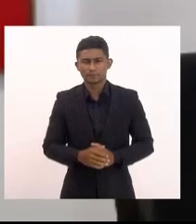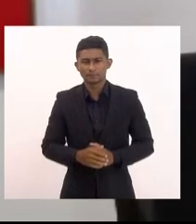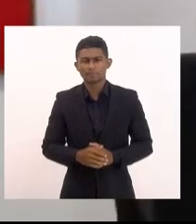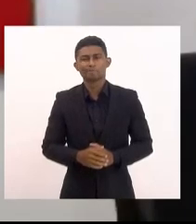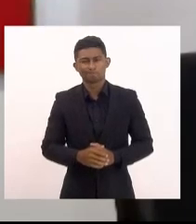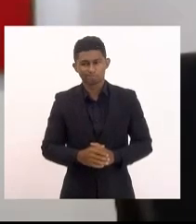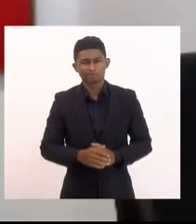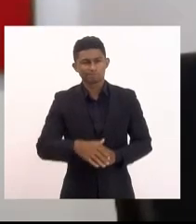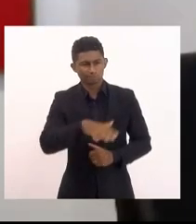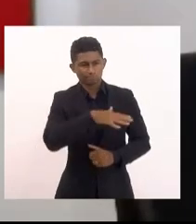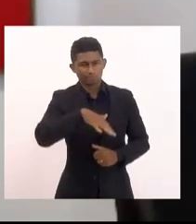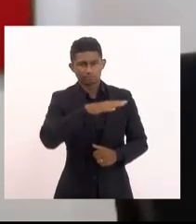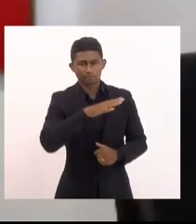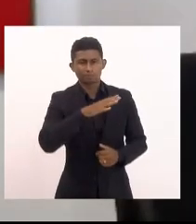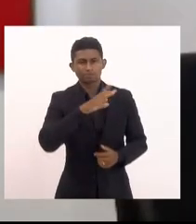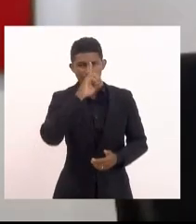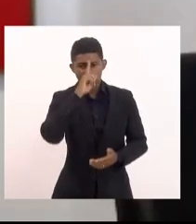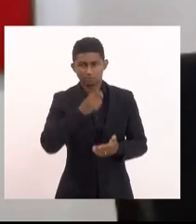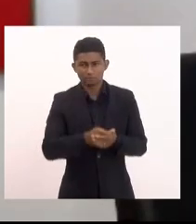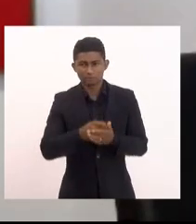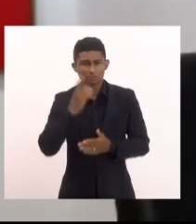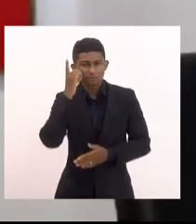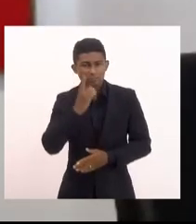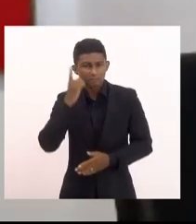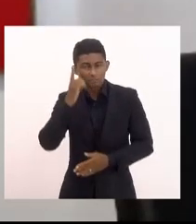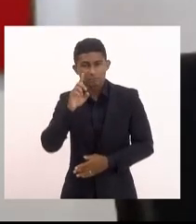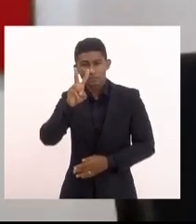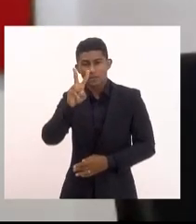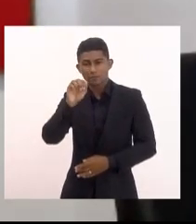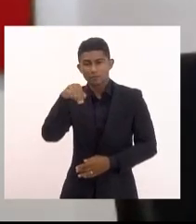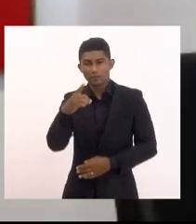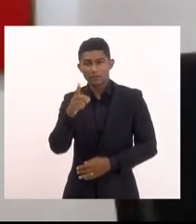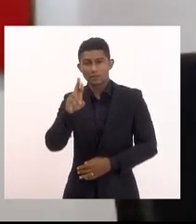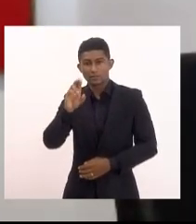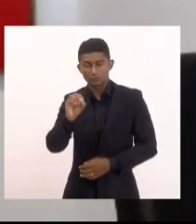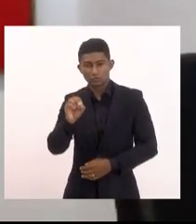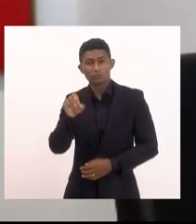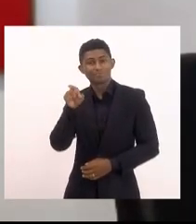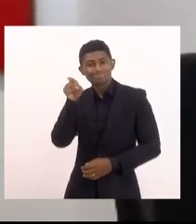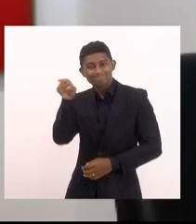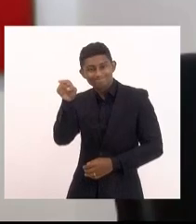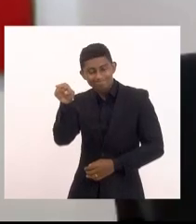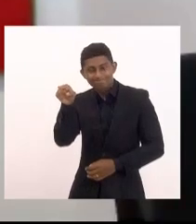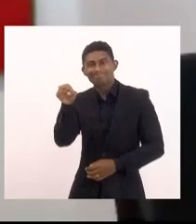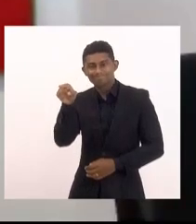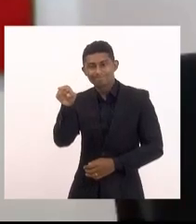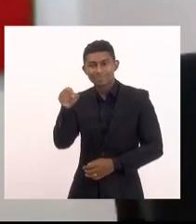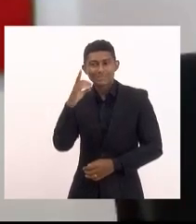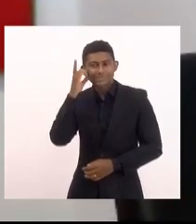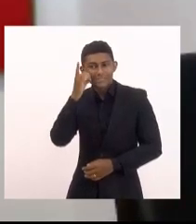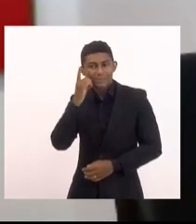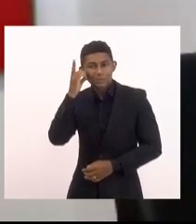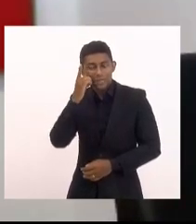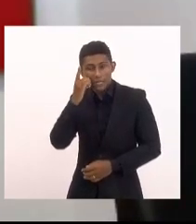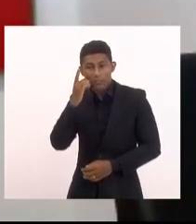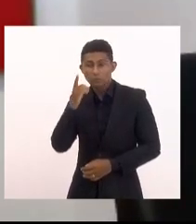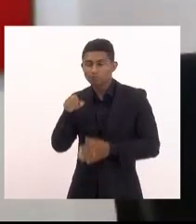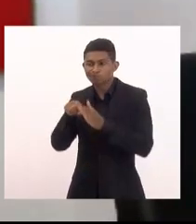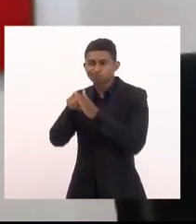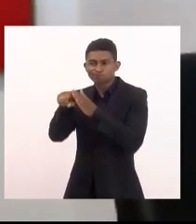decidiu pela cassação do mandato do deputado Vandro. Então, foi feito um